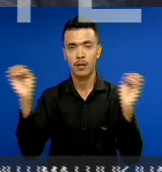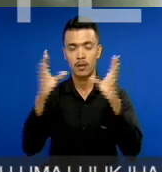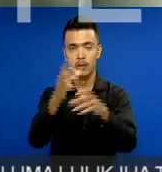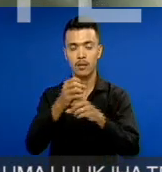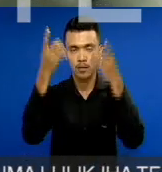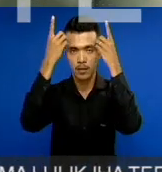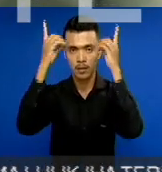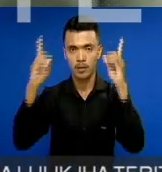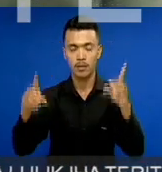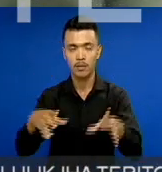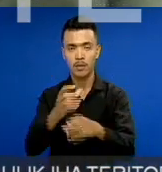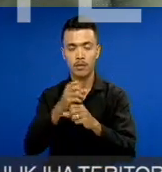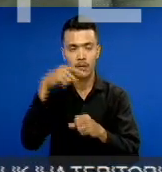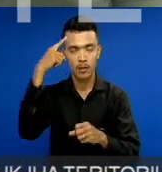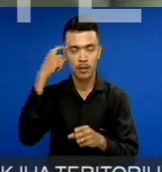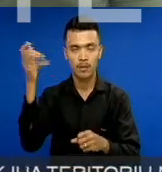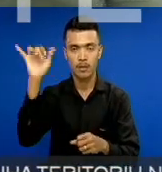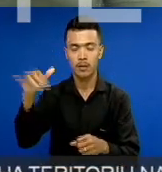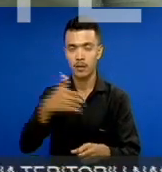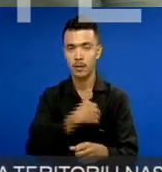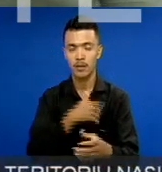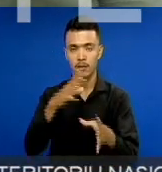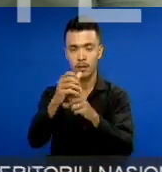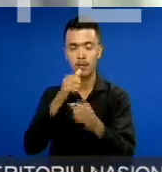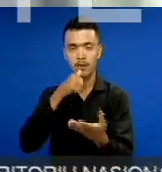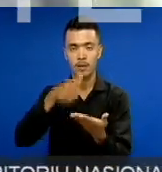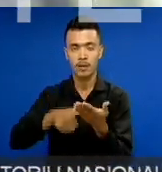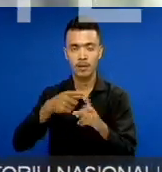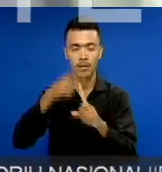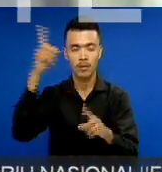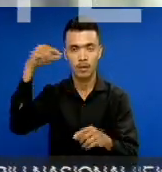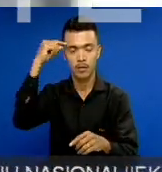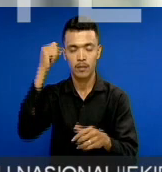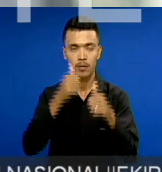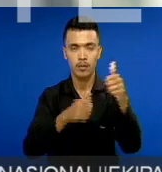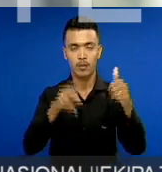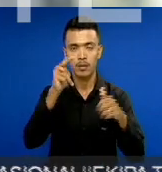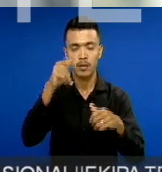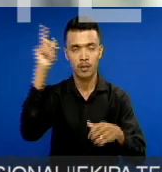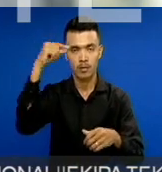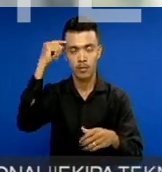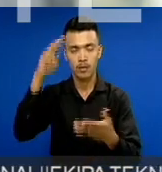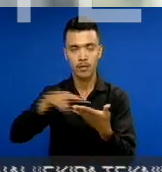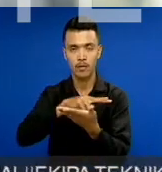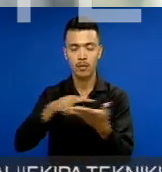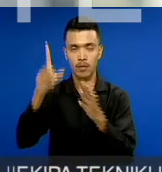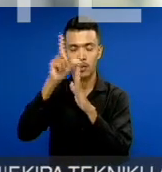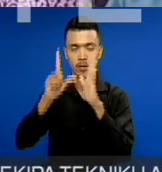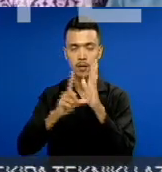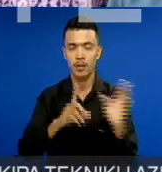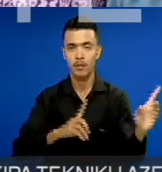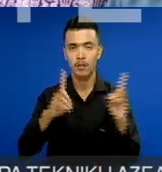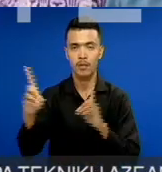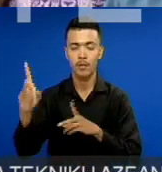governo Foti tamba sira sira usimu notificação ruma husi governo tu ernia governo viola una lei ne bestablese